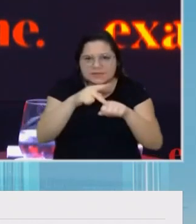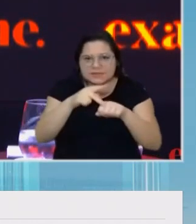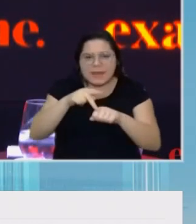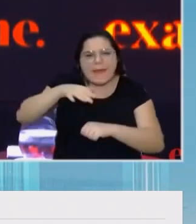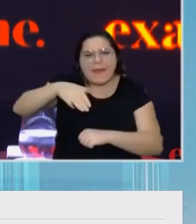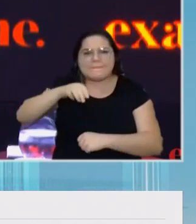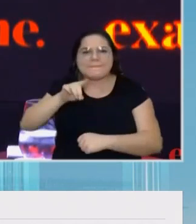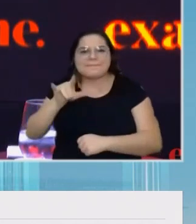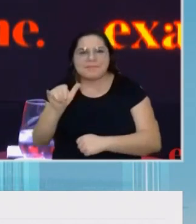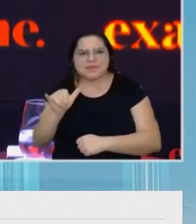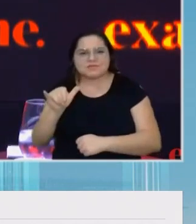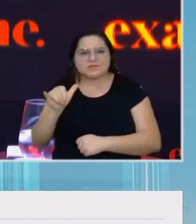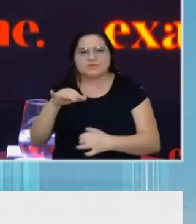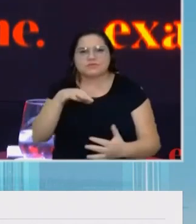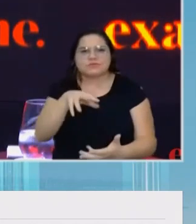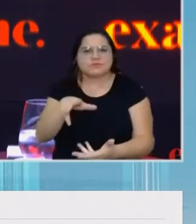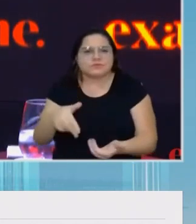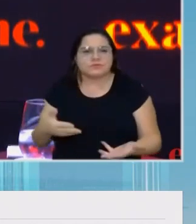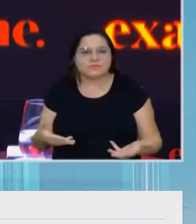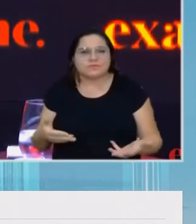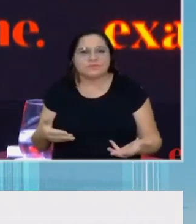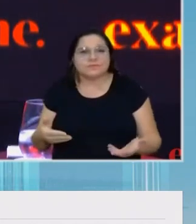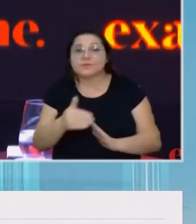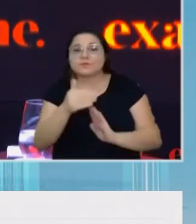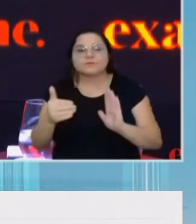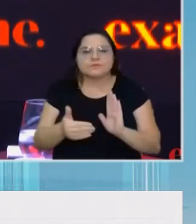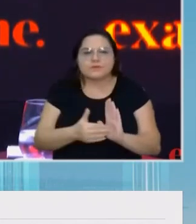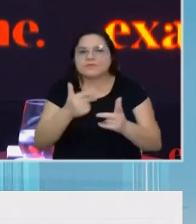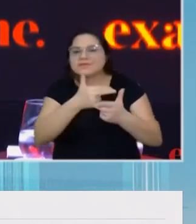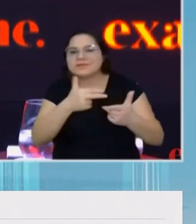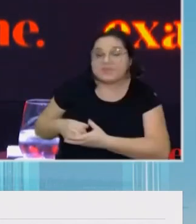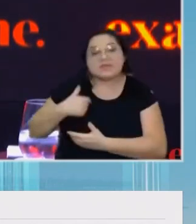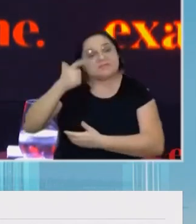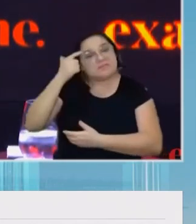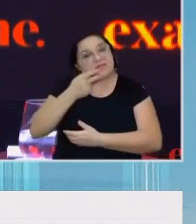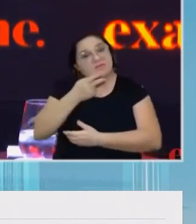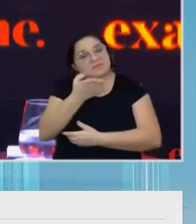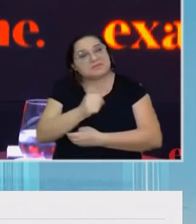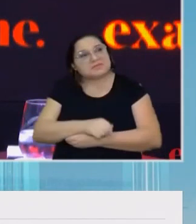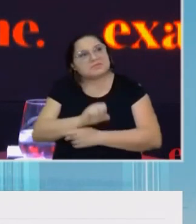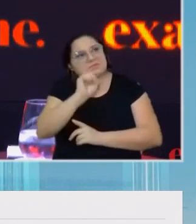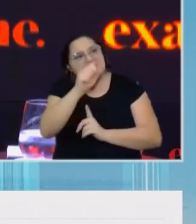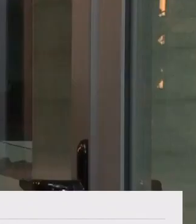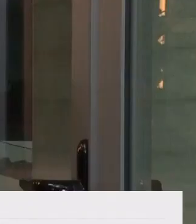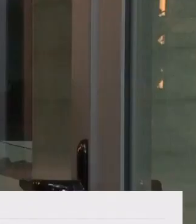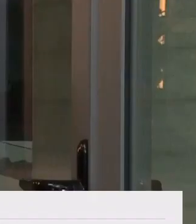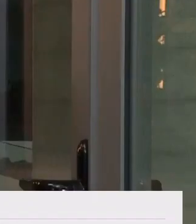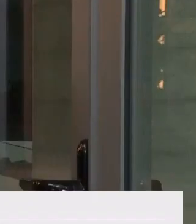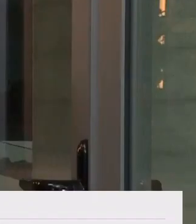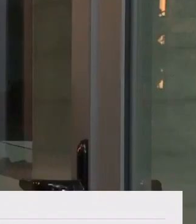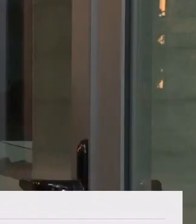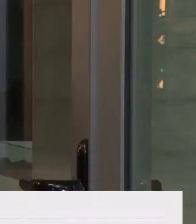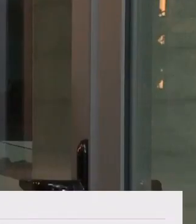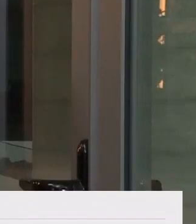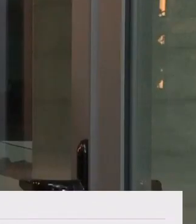da sociedade brasileira são para que esse crescimento seja baseado na justiça social e também na liberdade. A gente separou um trecho dessa